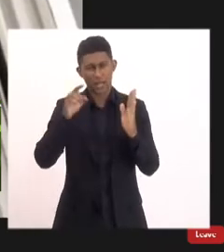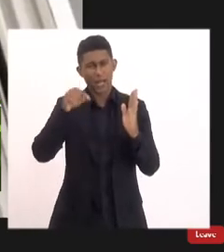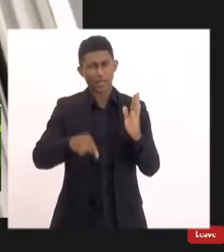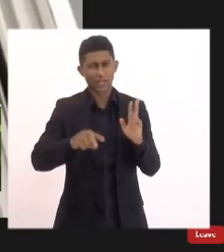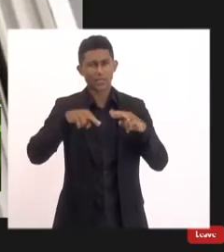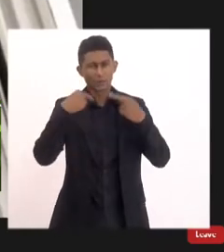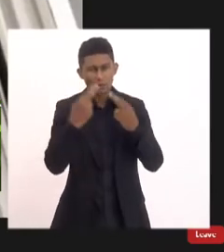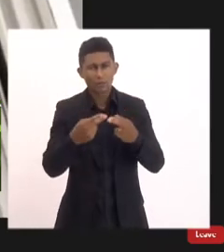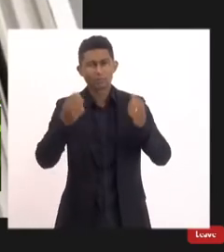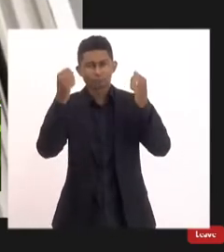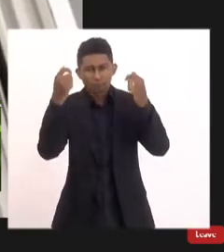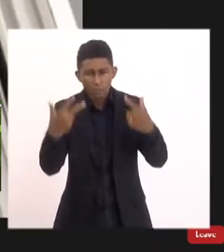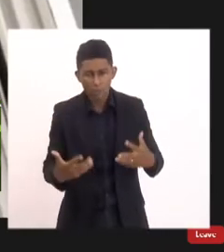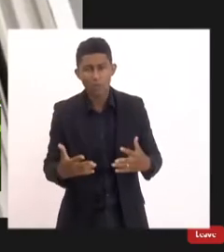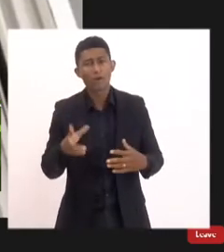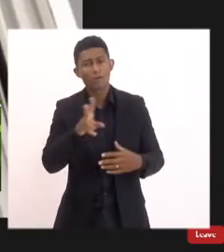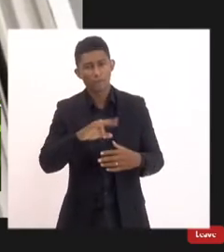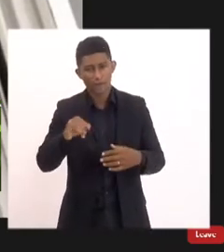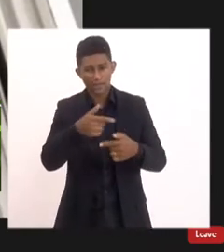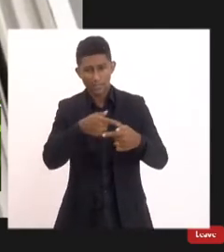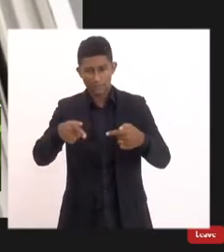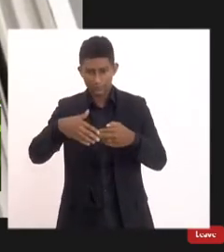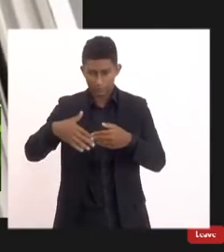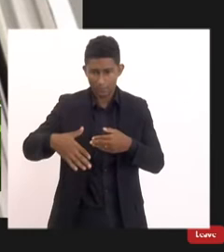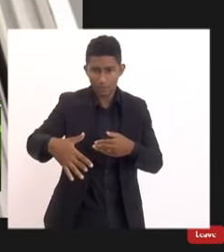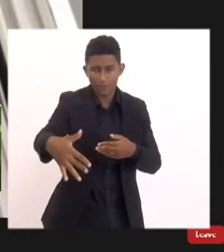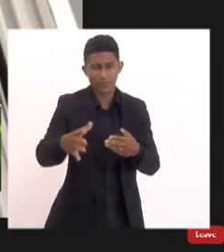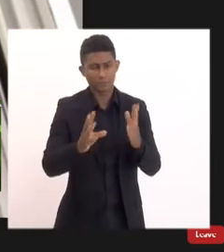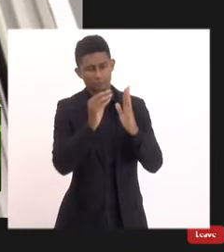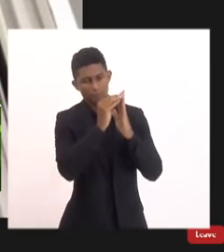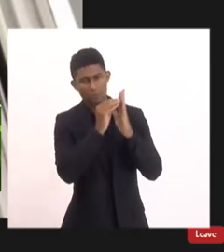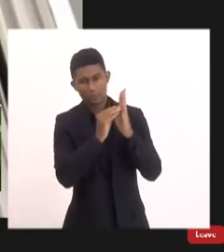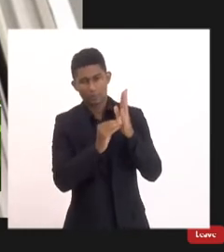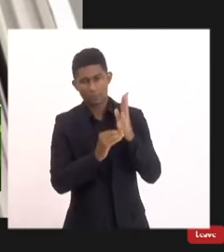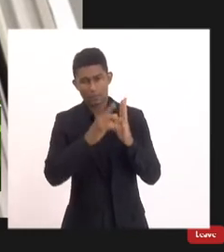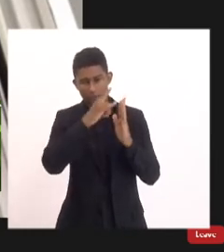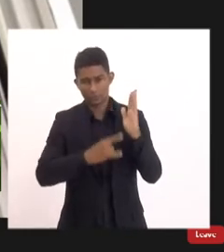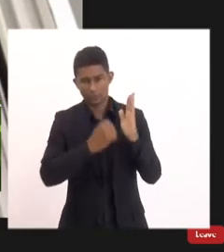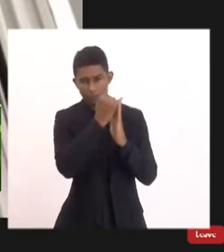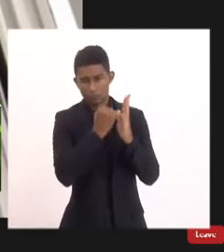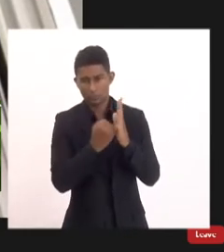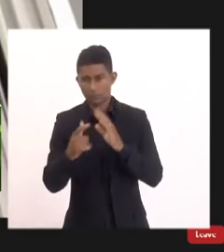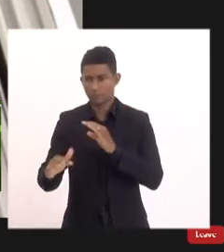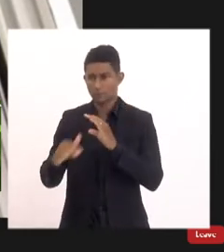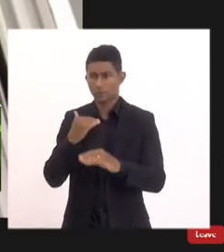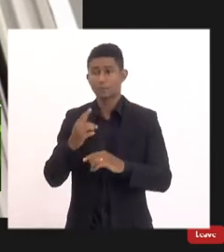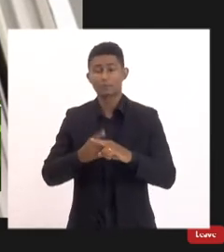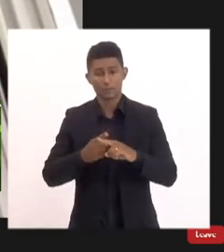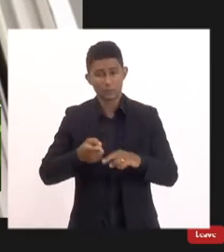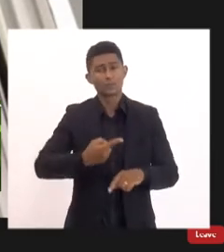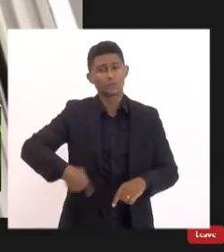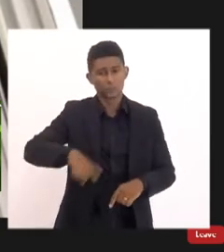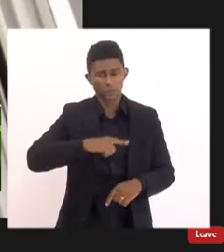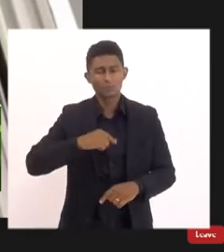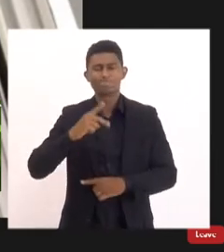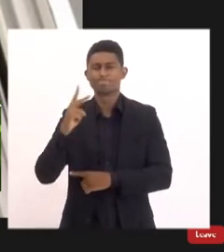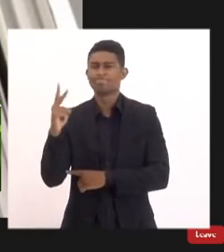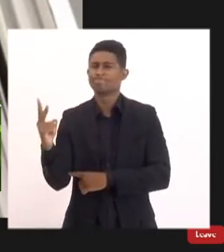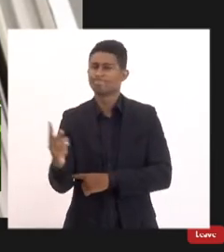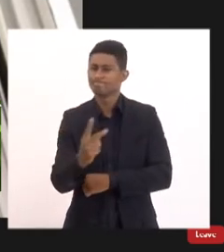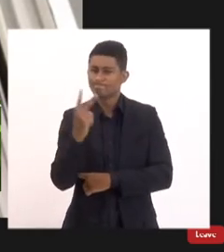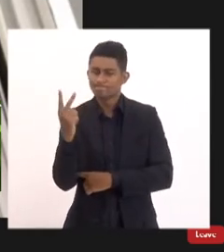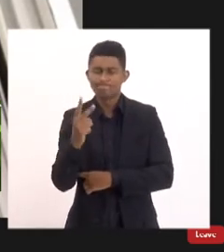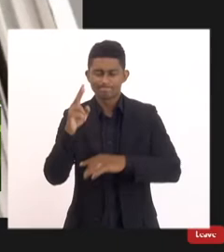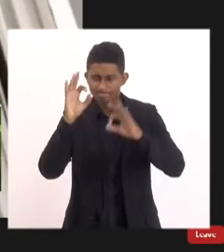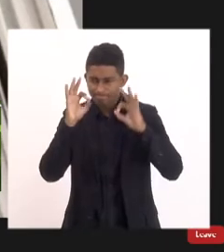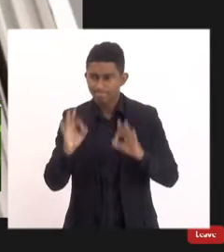será editado essa semana, porque a gente valoriza muito, né, o grupo de... Existe um grupo